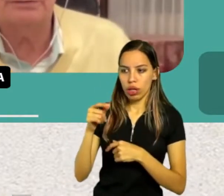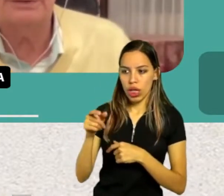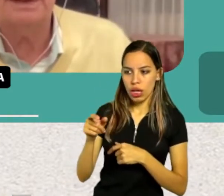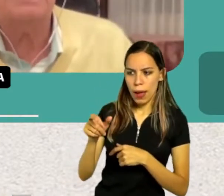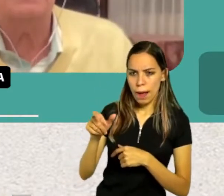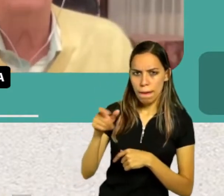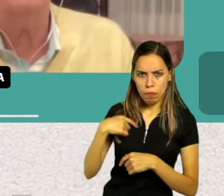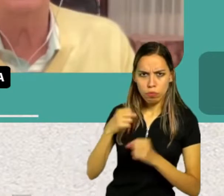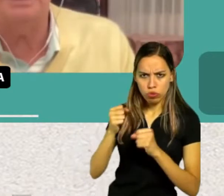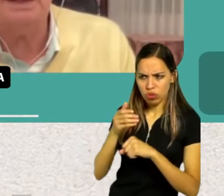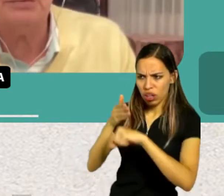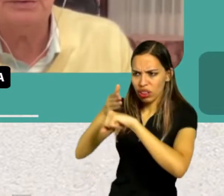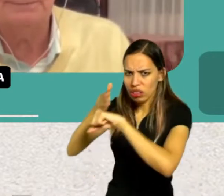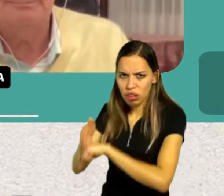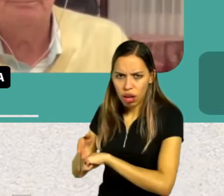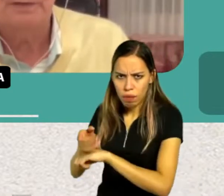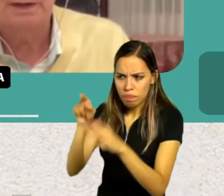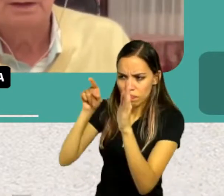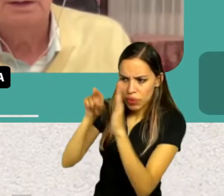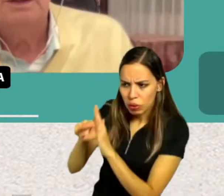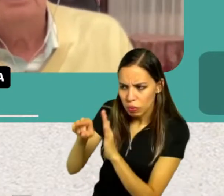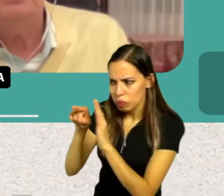contar o que aconteceu. Os presos,